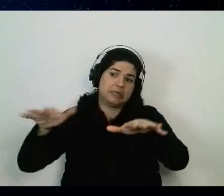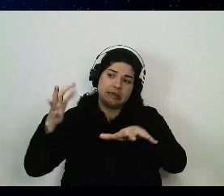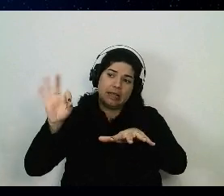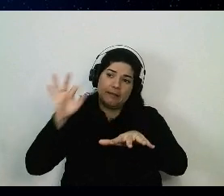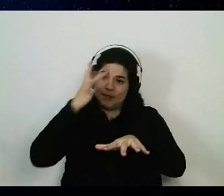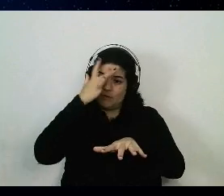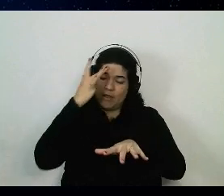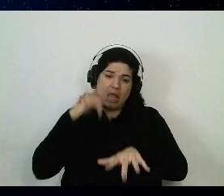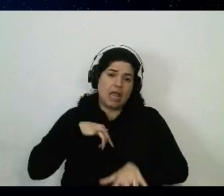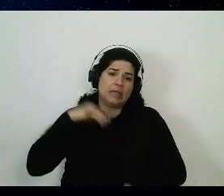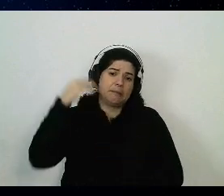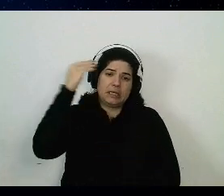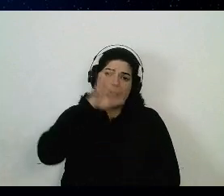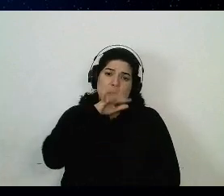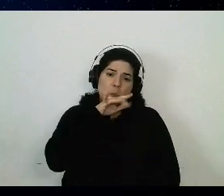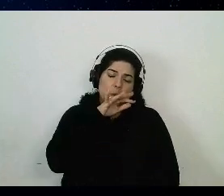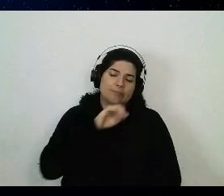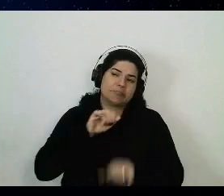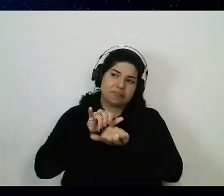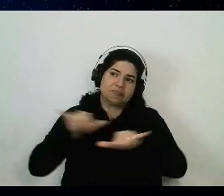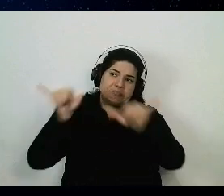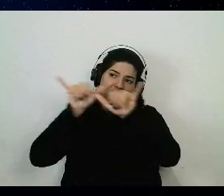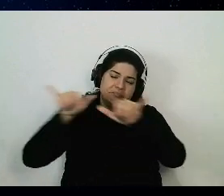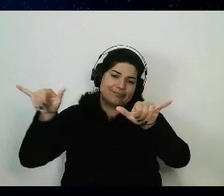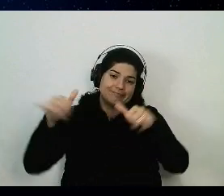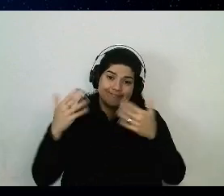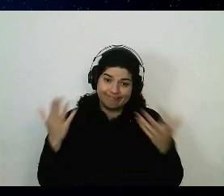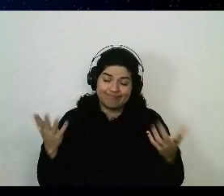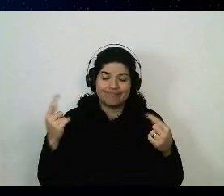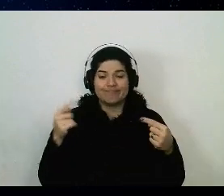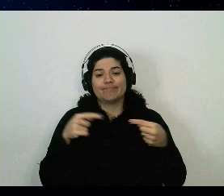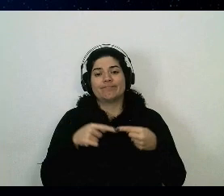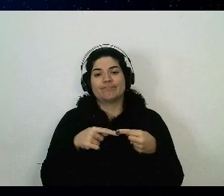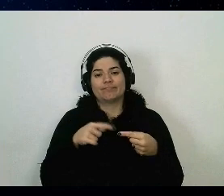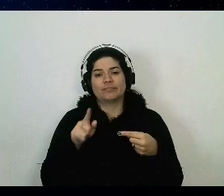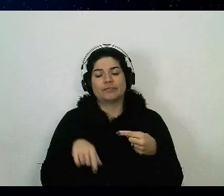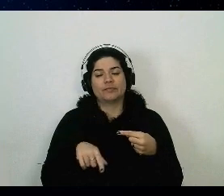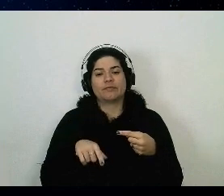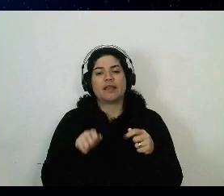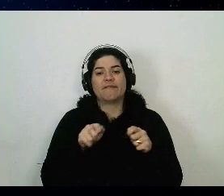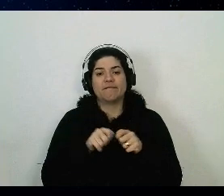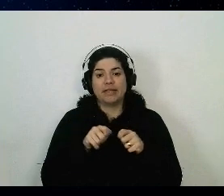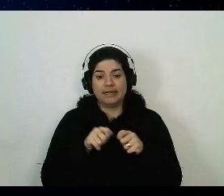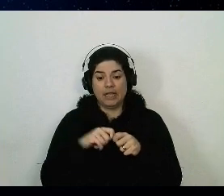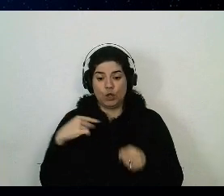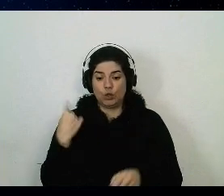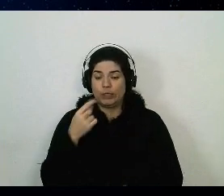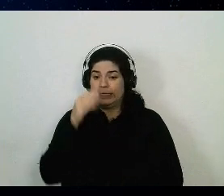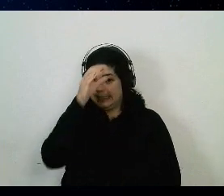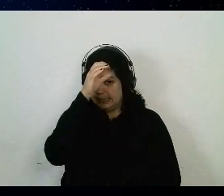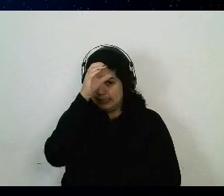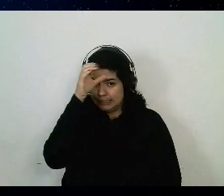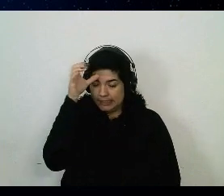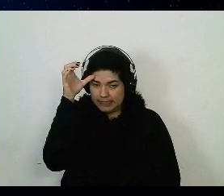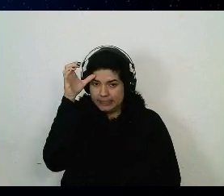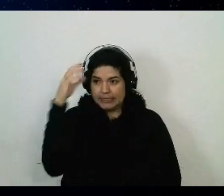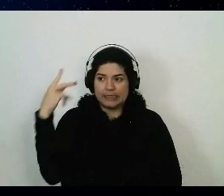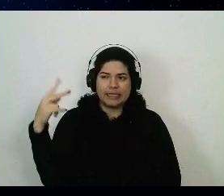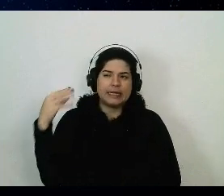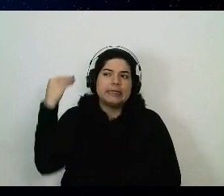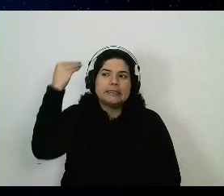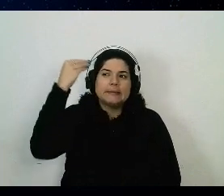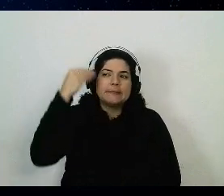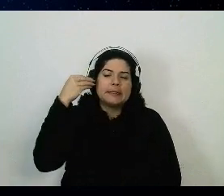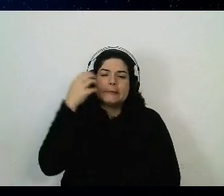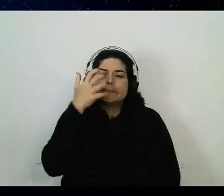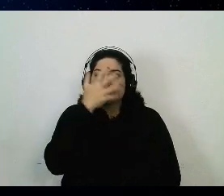experiência não foi legal. Então, é muito nesse sentido, da gente fazer com que os nossos clientes, eles vivam uma fantasia